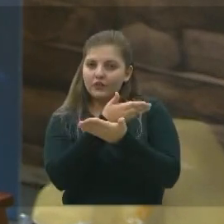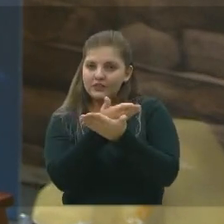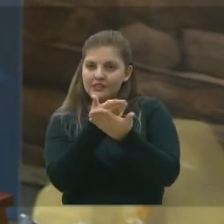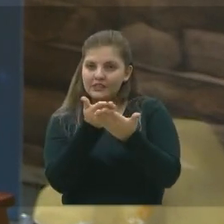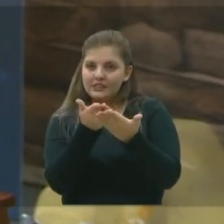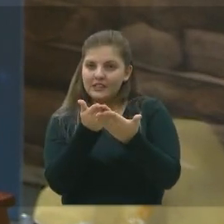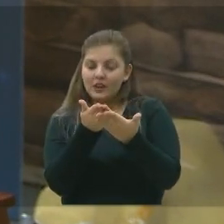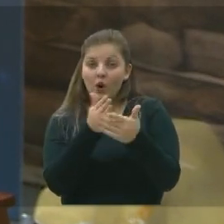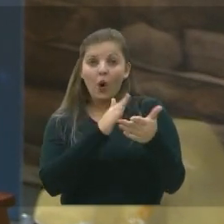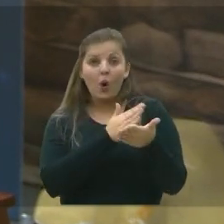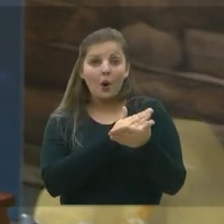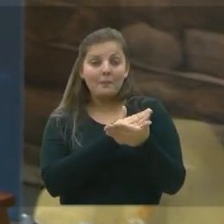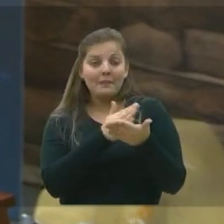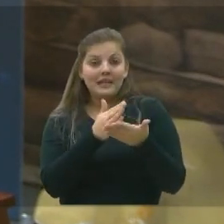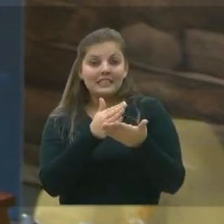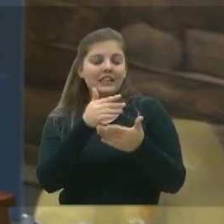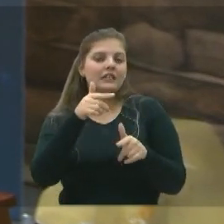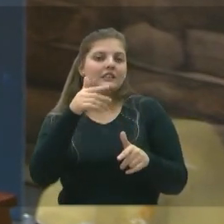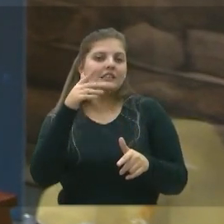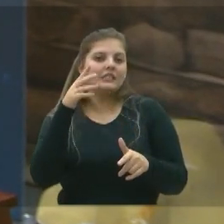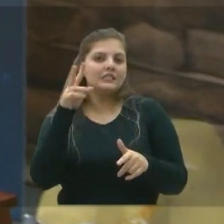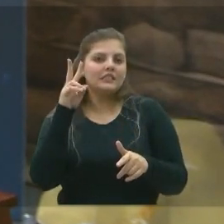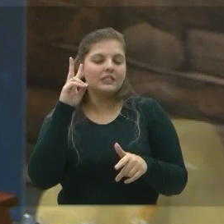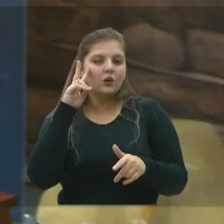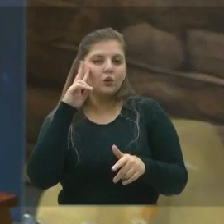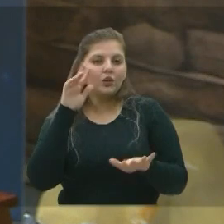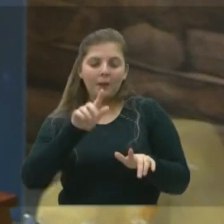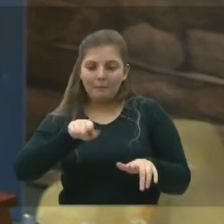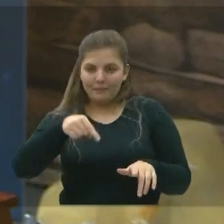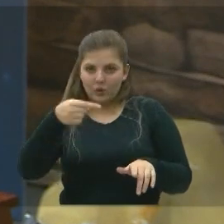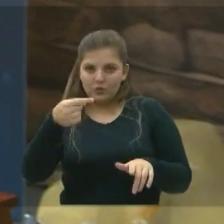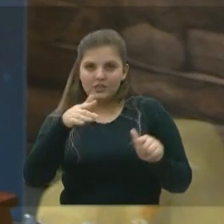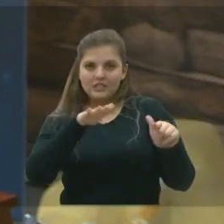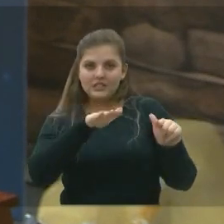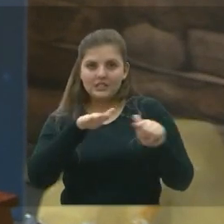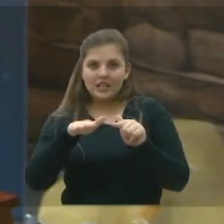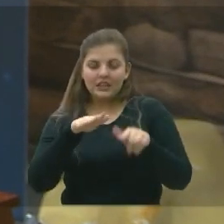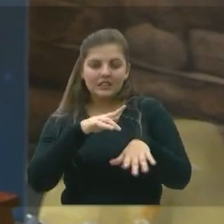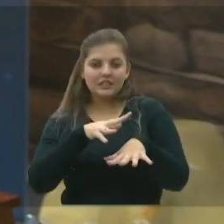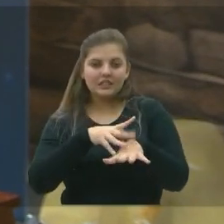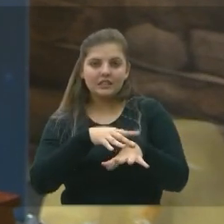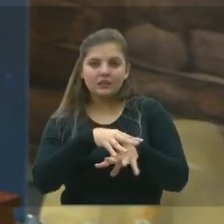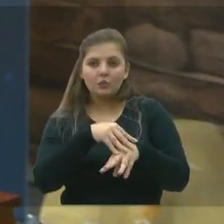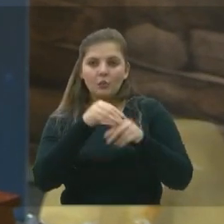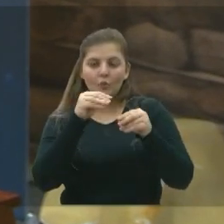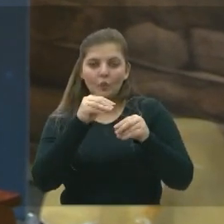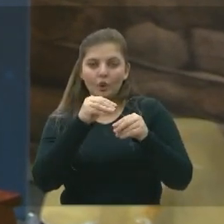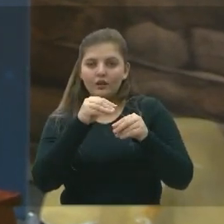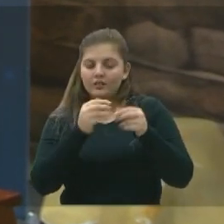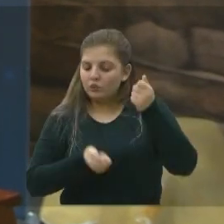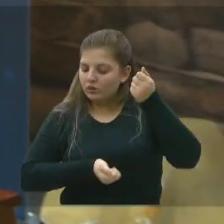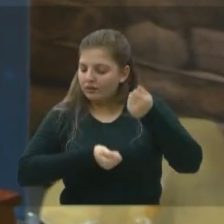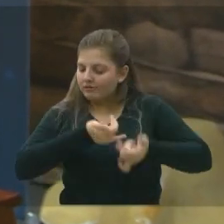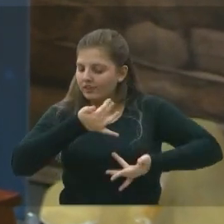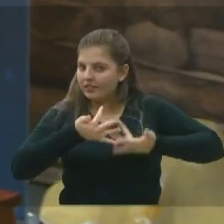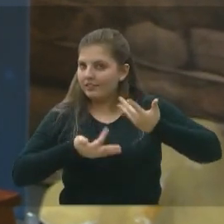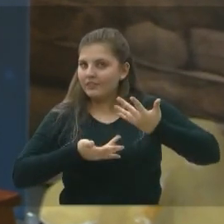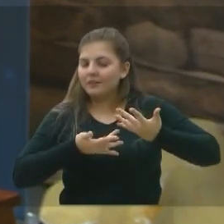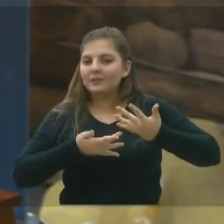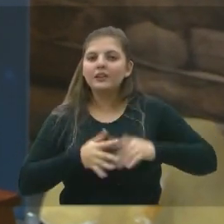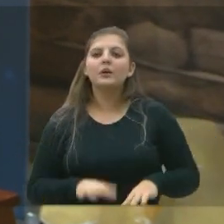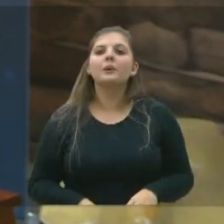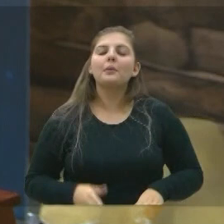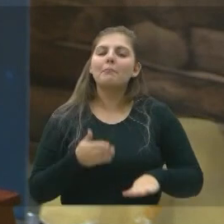a partir de segunda-feira que vem, 7 semanas de cura e avivamento, com